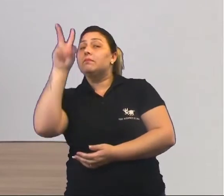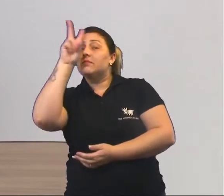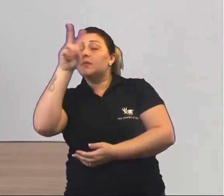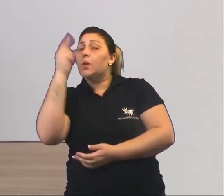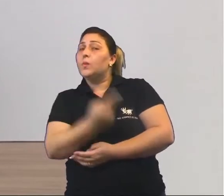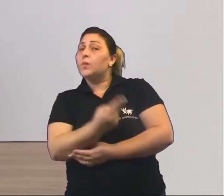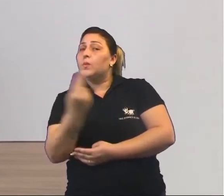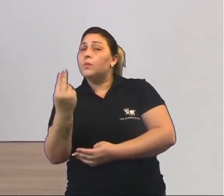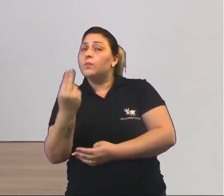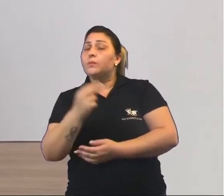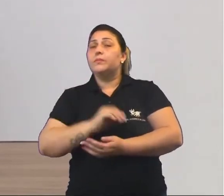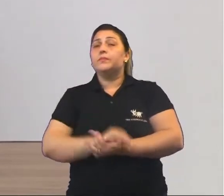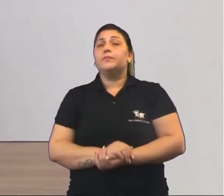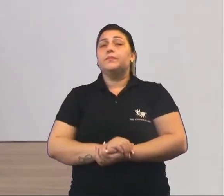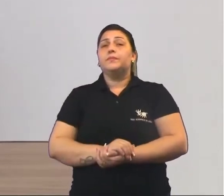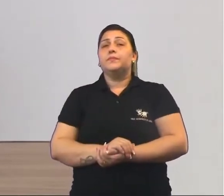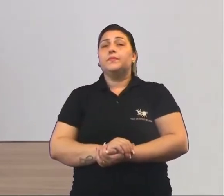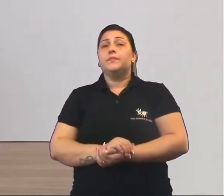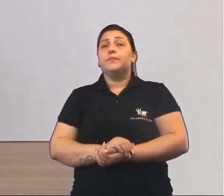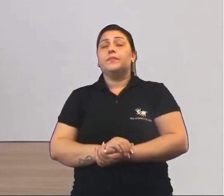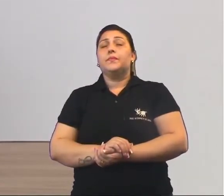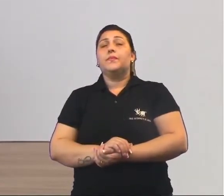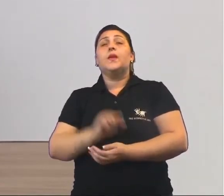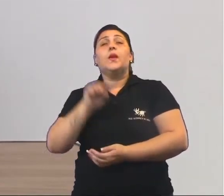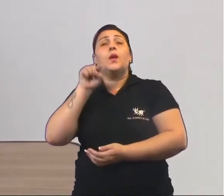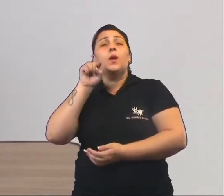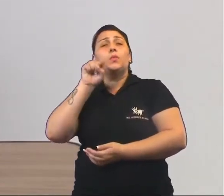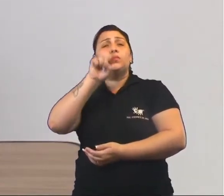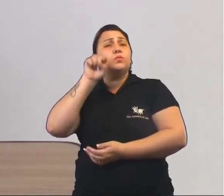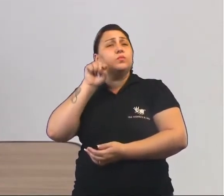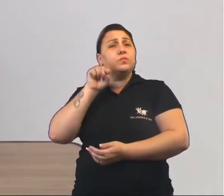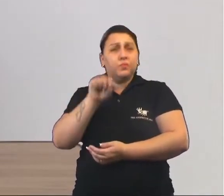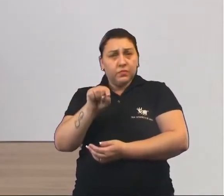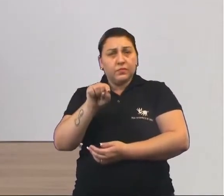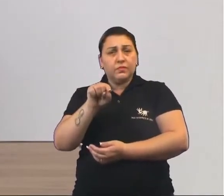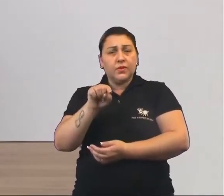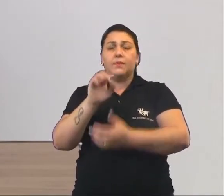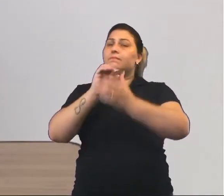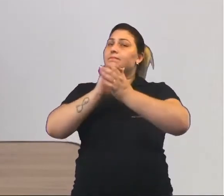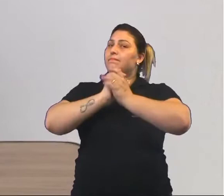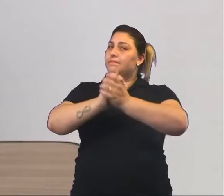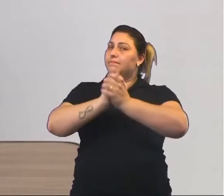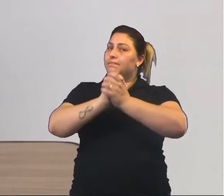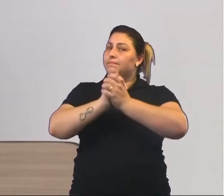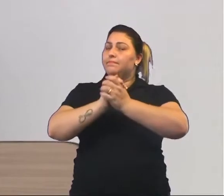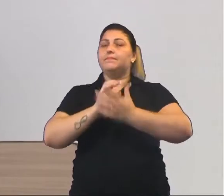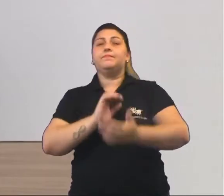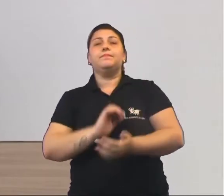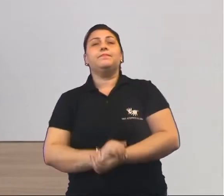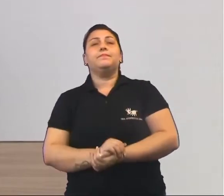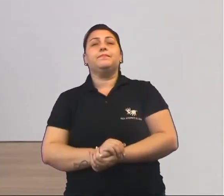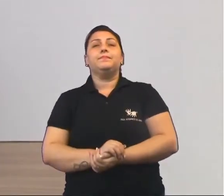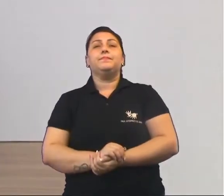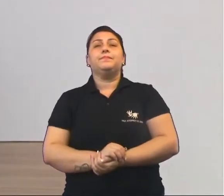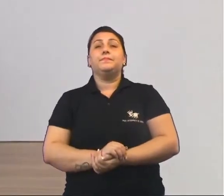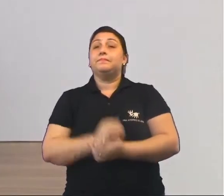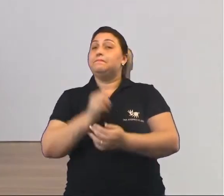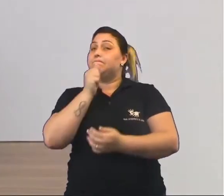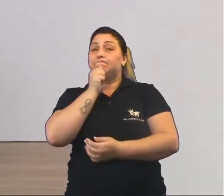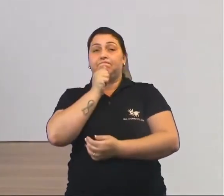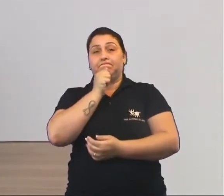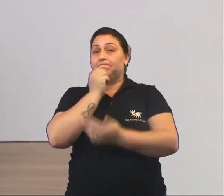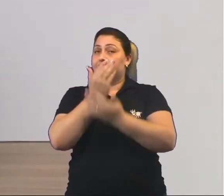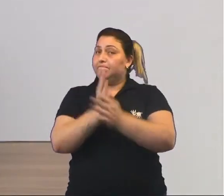o nome? É o ponto de interrogação. Parabéns, turma. Vamos lá, não